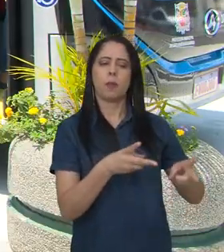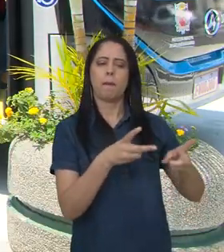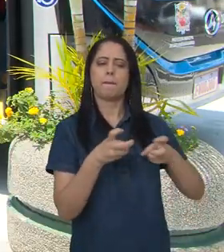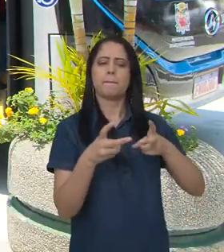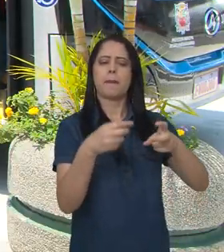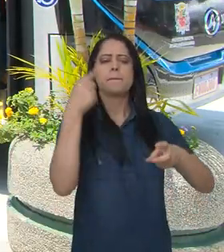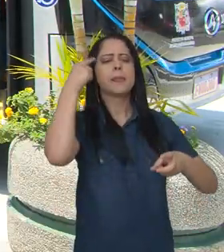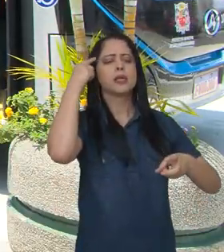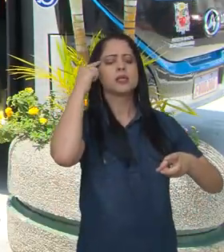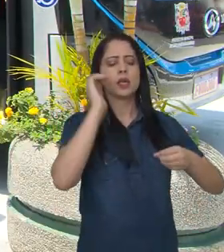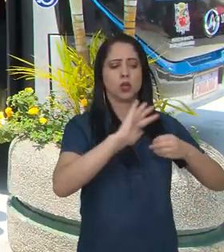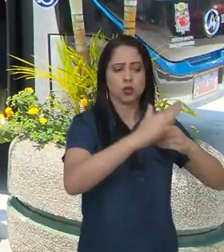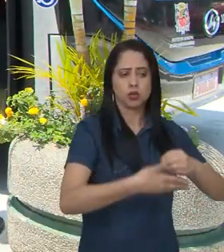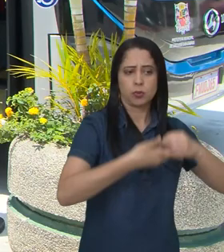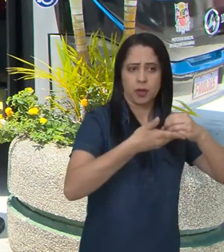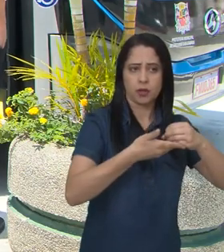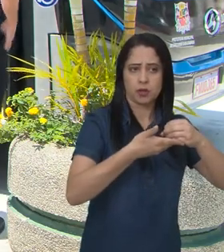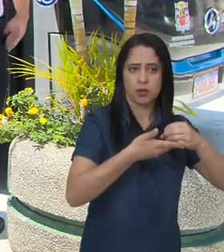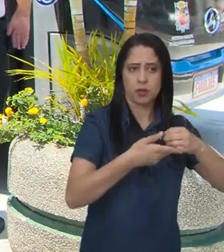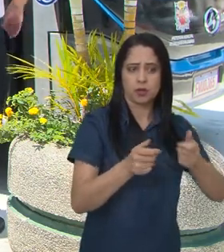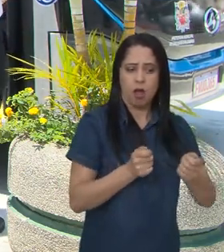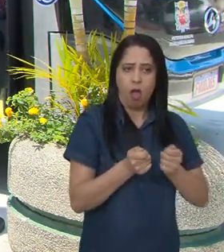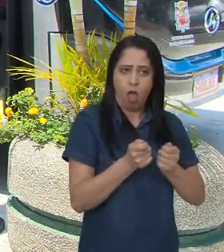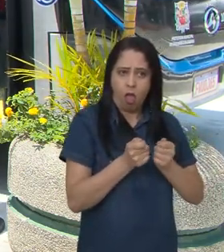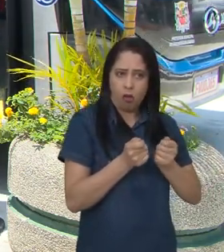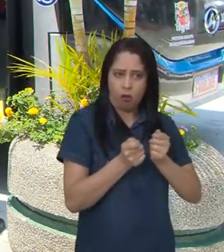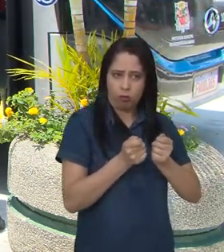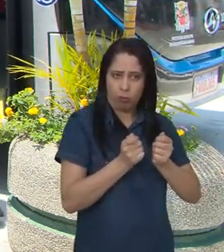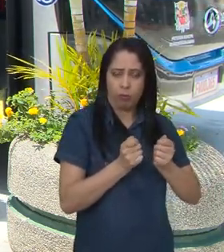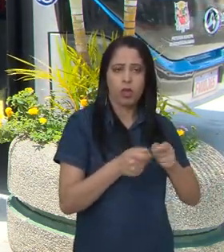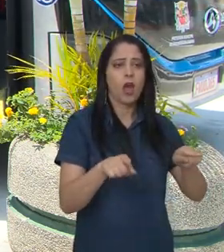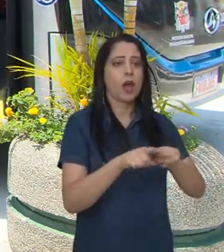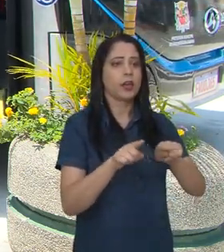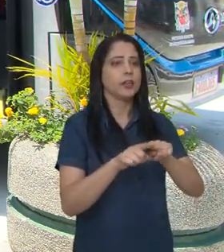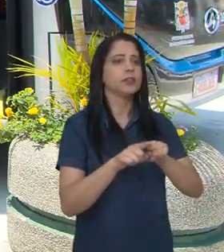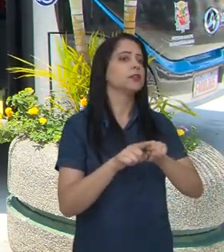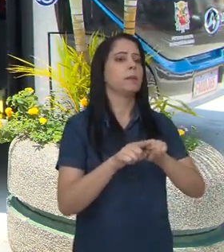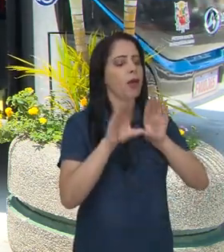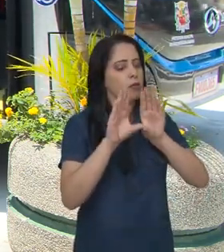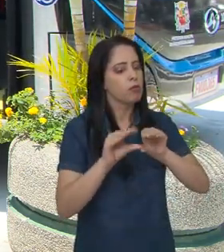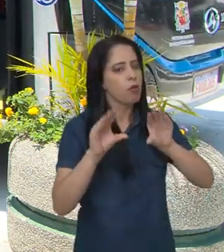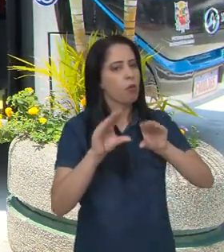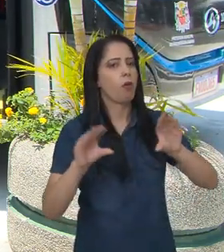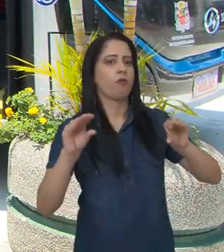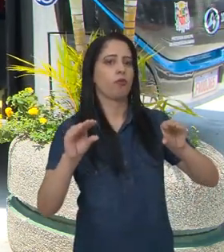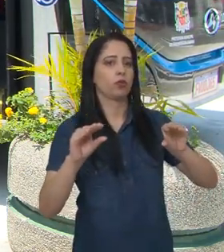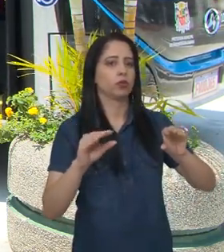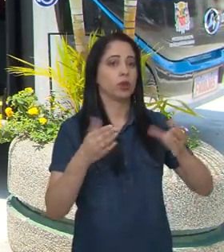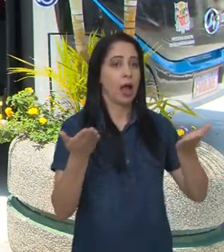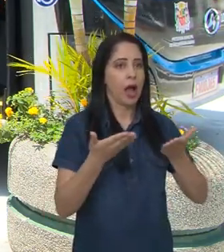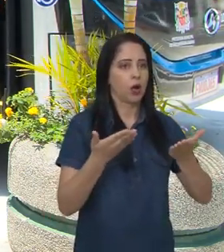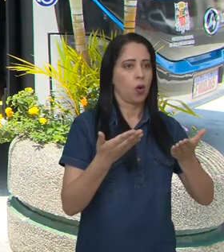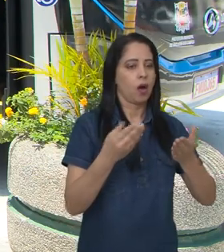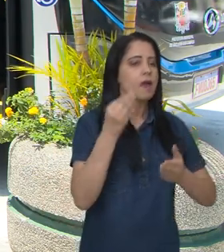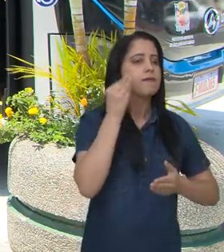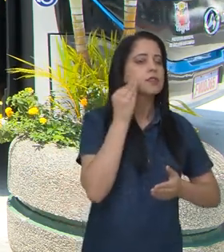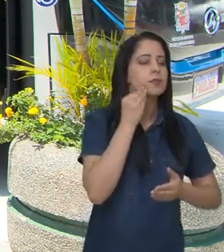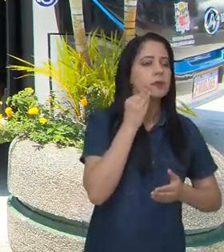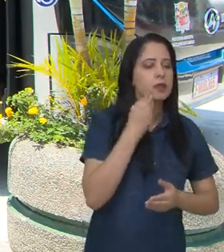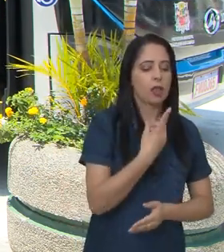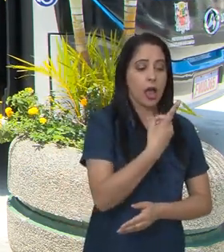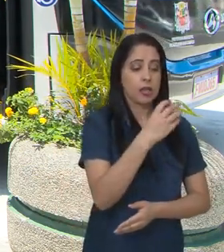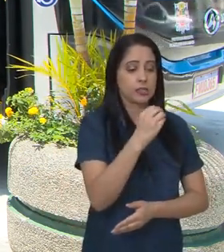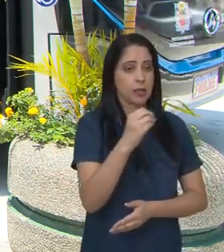economia e comunidade aos nossos passageiros São José começa a fazer um teste com veículo 100% elétrico